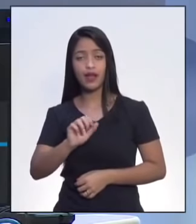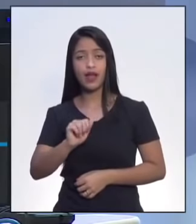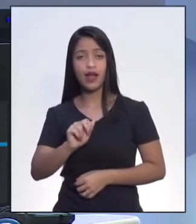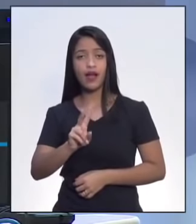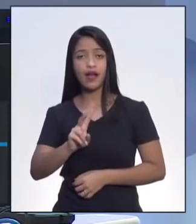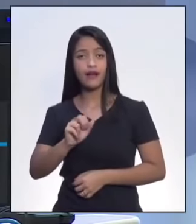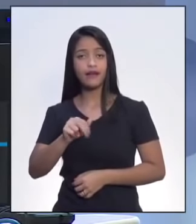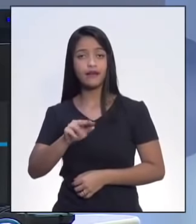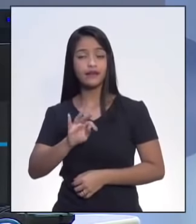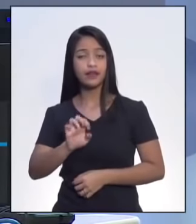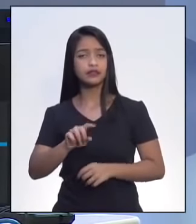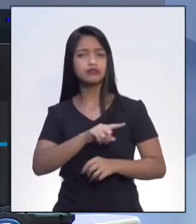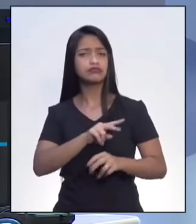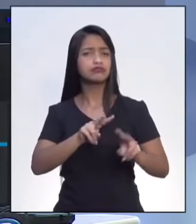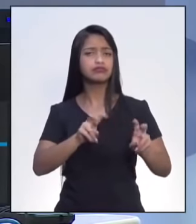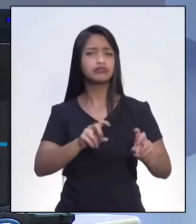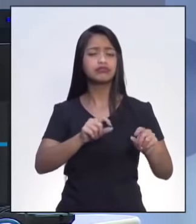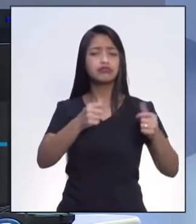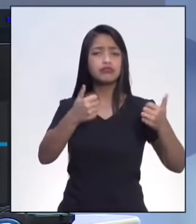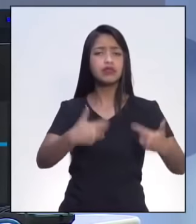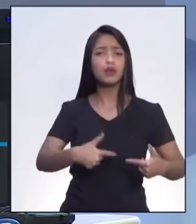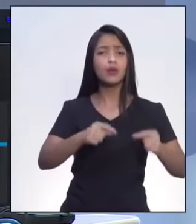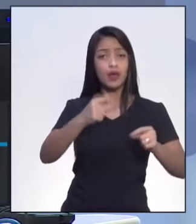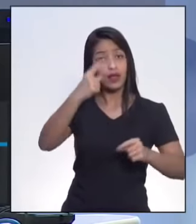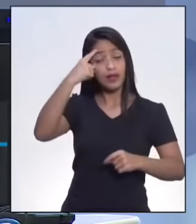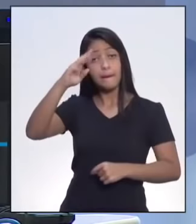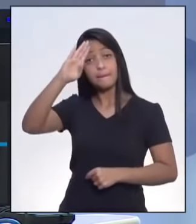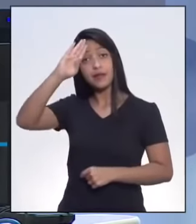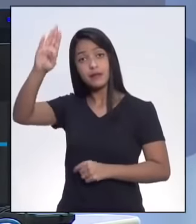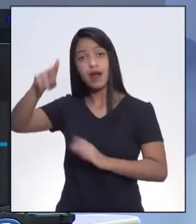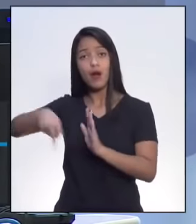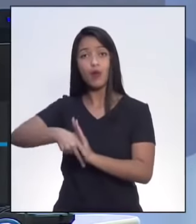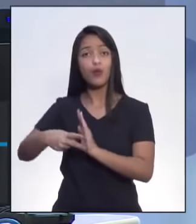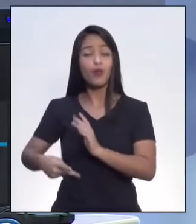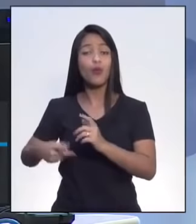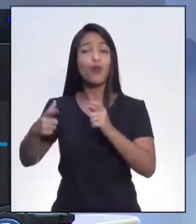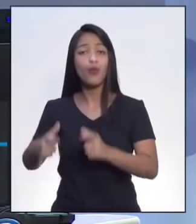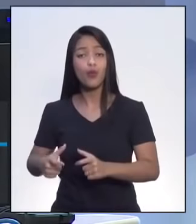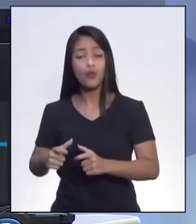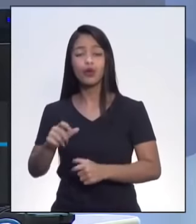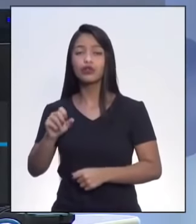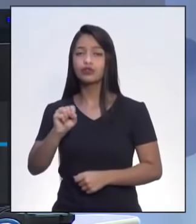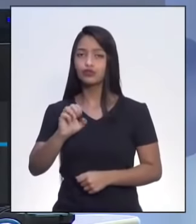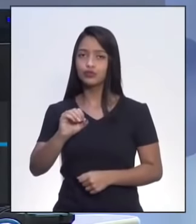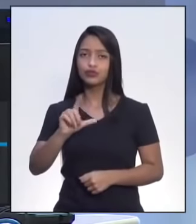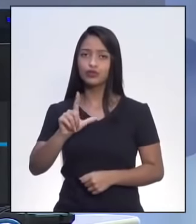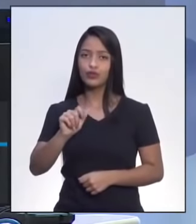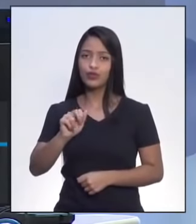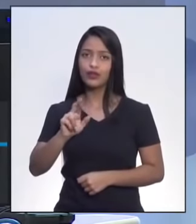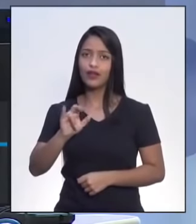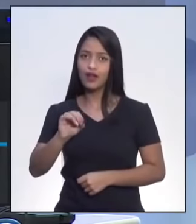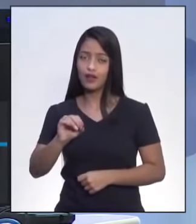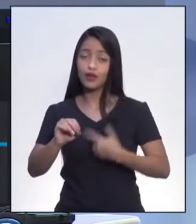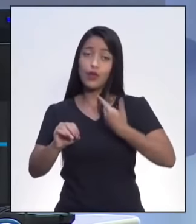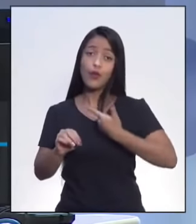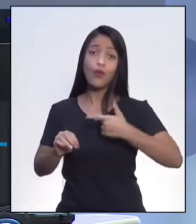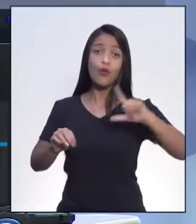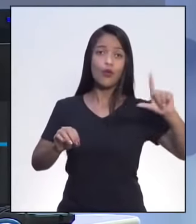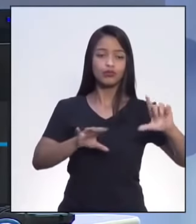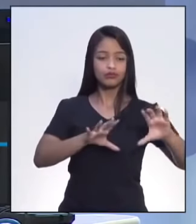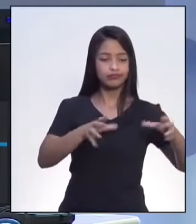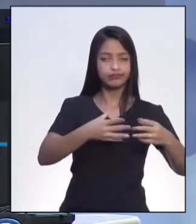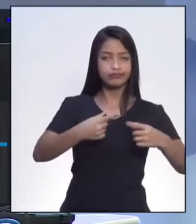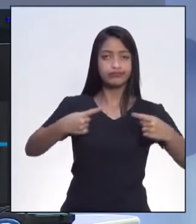era? Lembra que o time principal era o Solário Futebol Clube. E tínhamos o outro time, que era o Esporte Clube